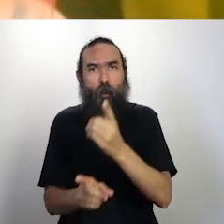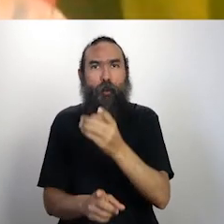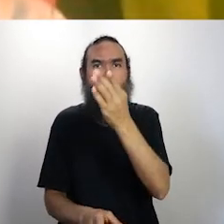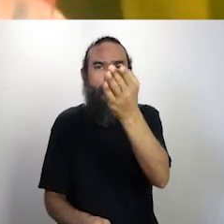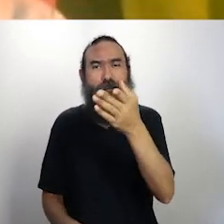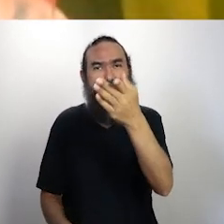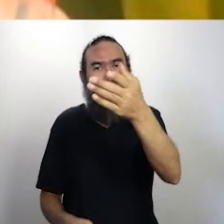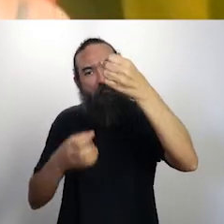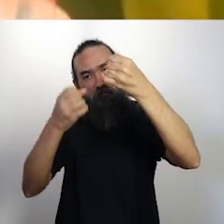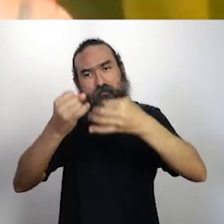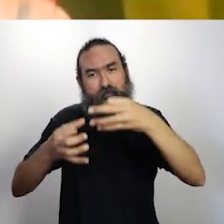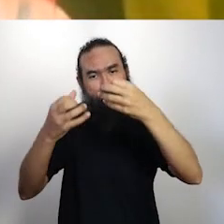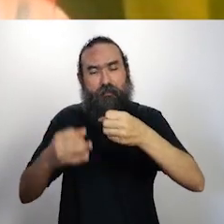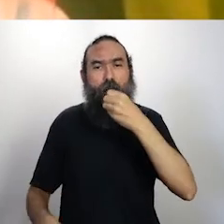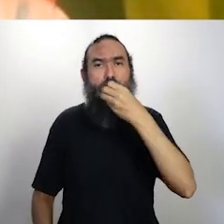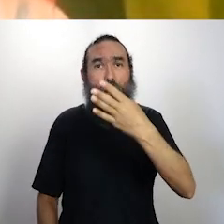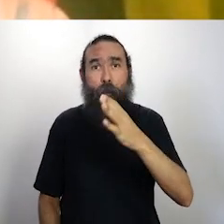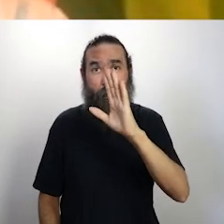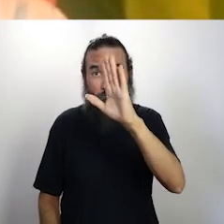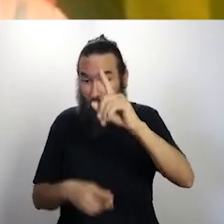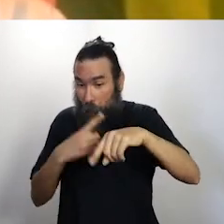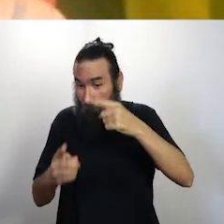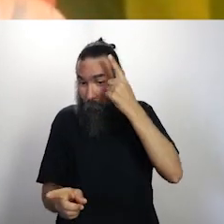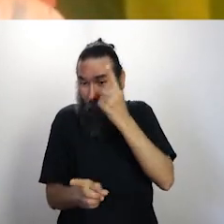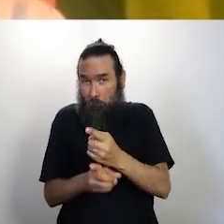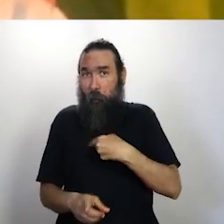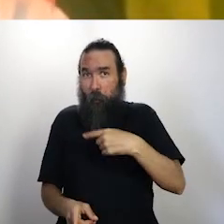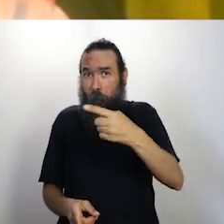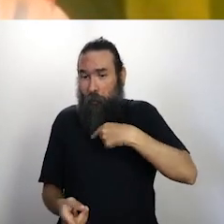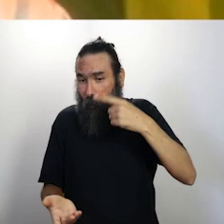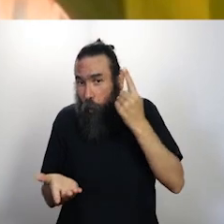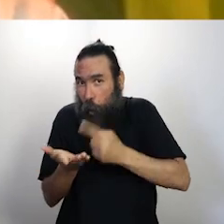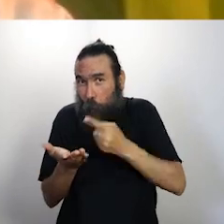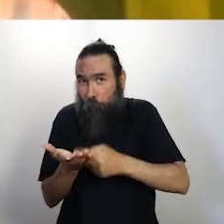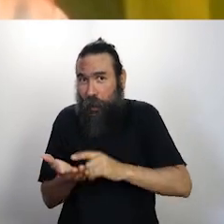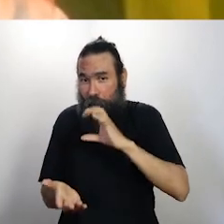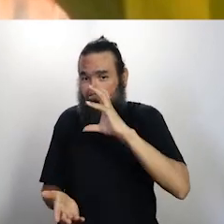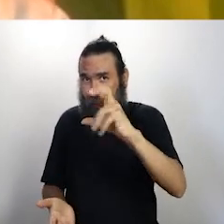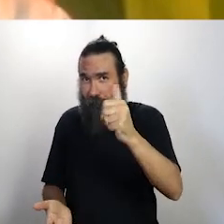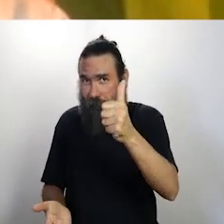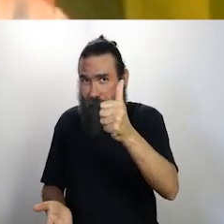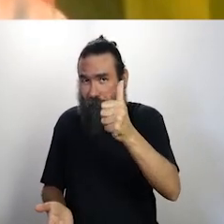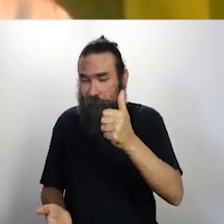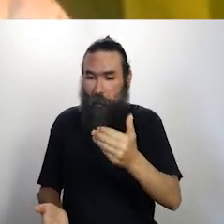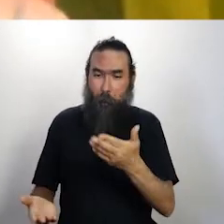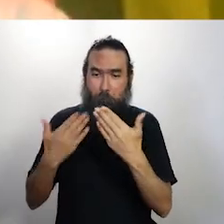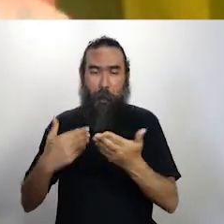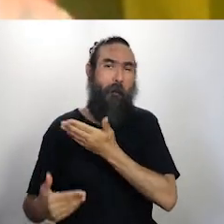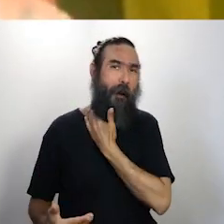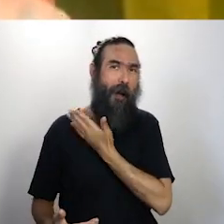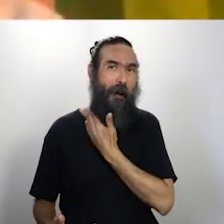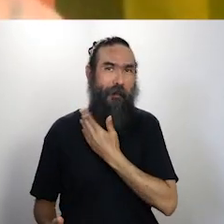contribuindo uma hora a gente ainda vai tomar aquela cerveja e bater um bom papo